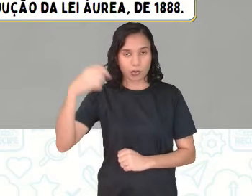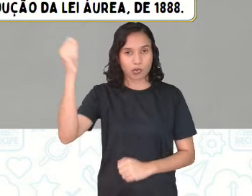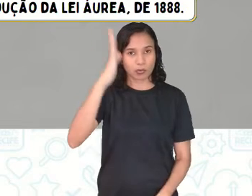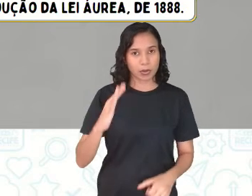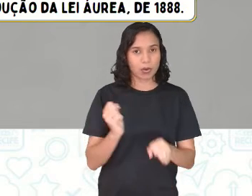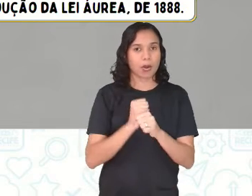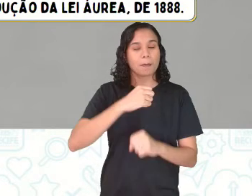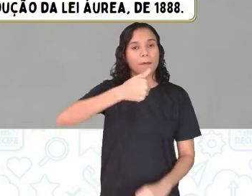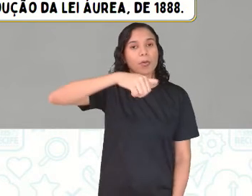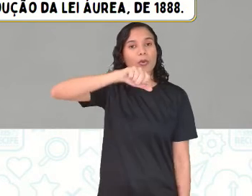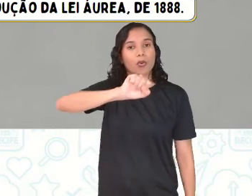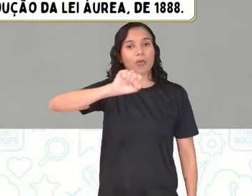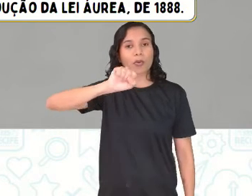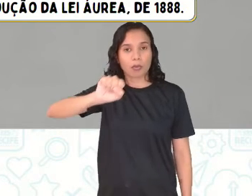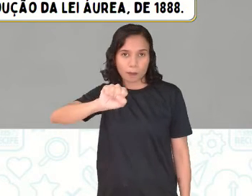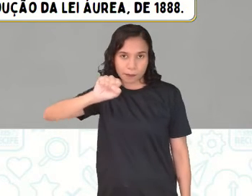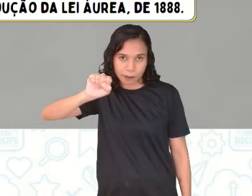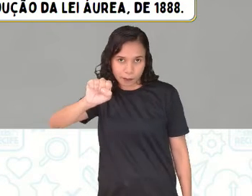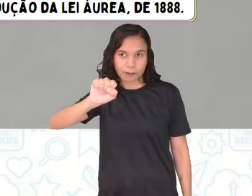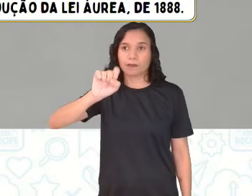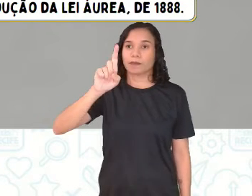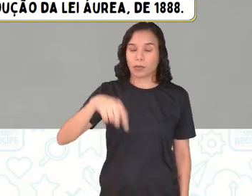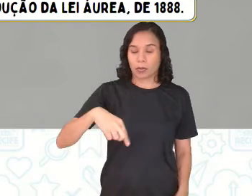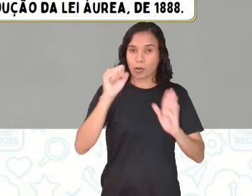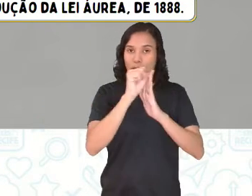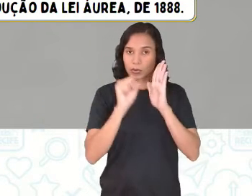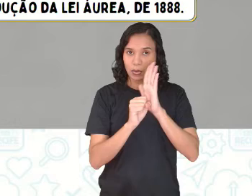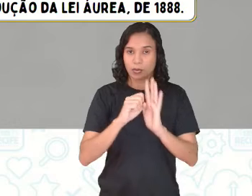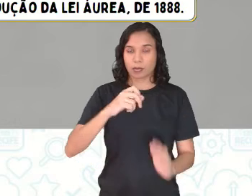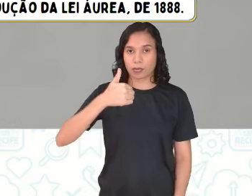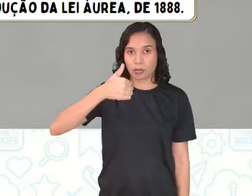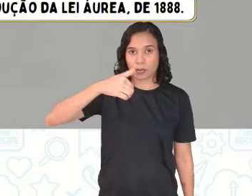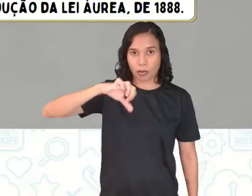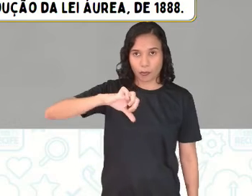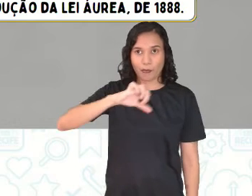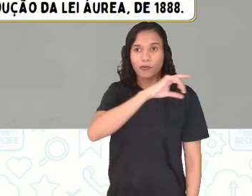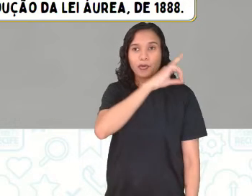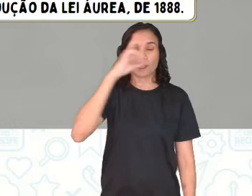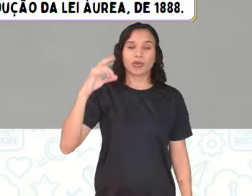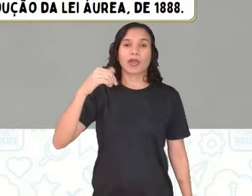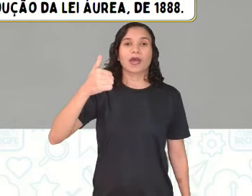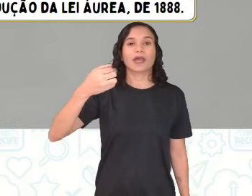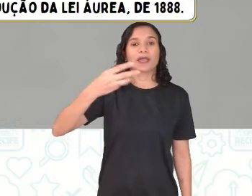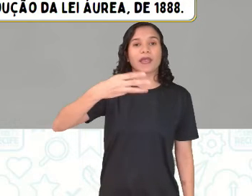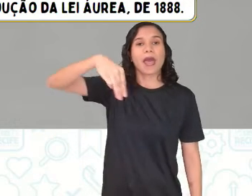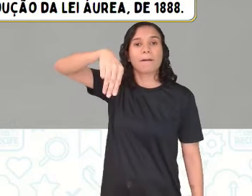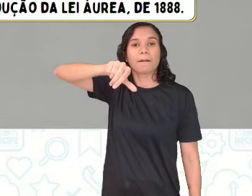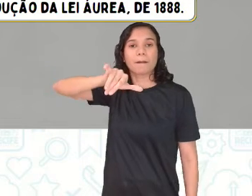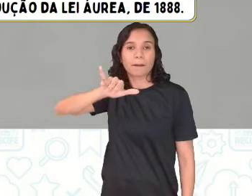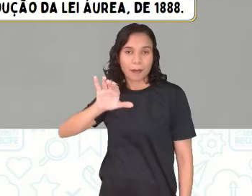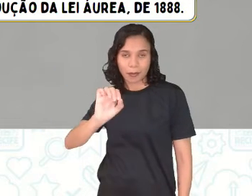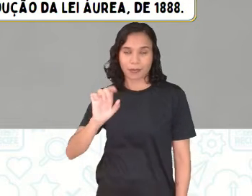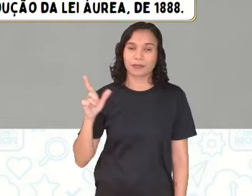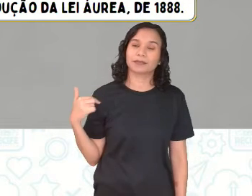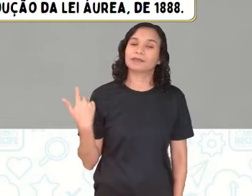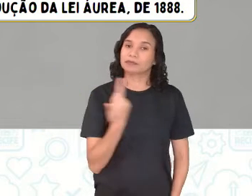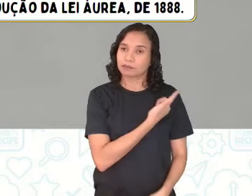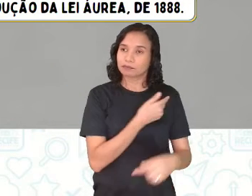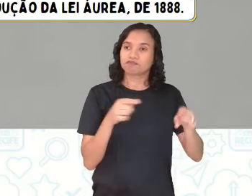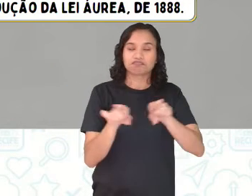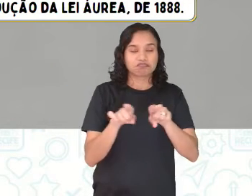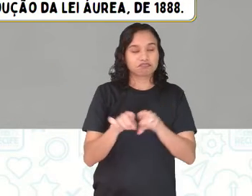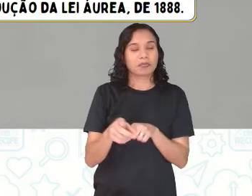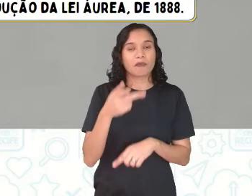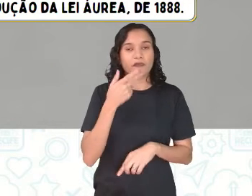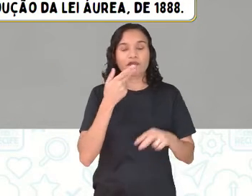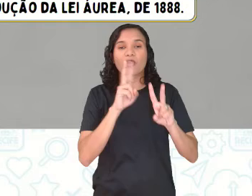em 1888, né, no século XIX. 13 de maio, né? Inclusive a gente fala a